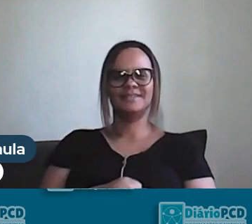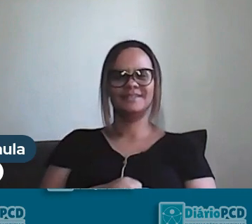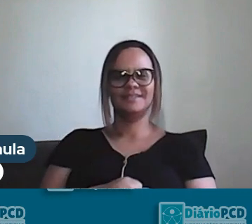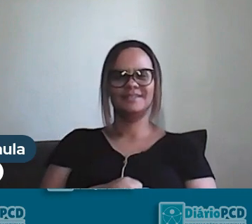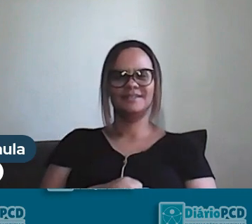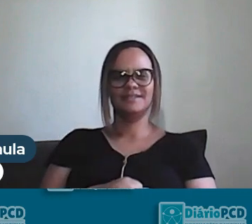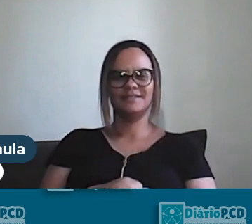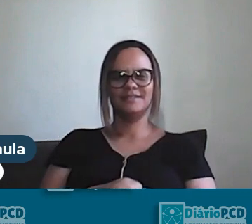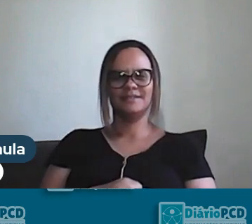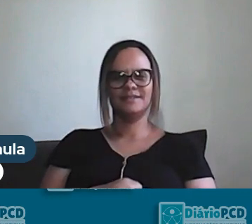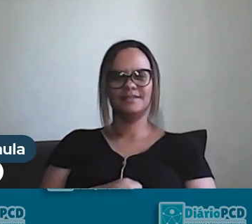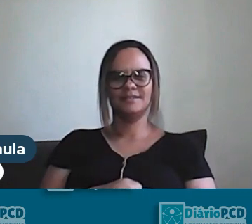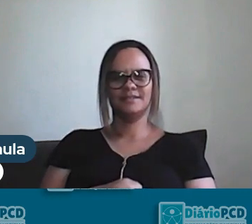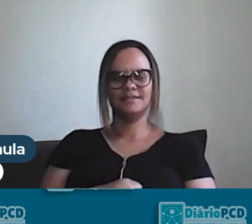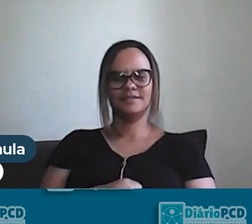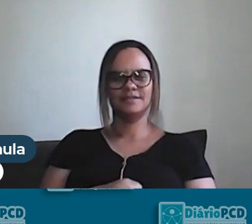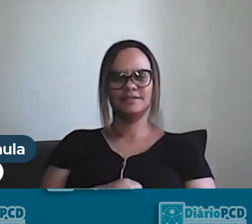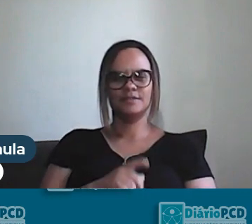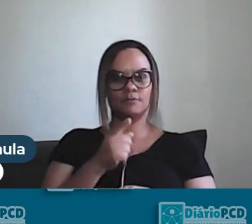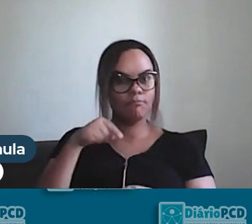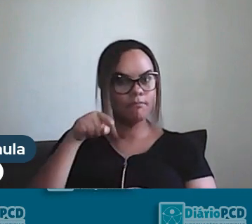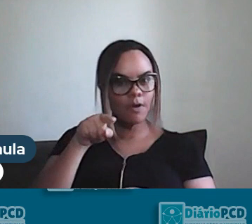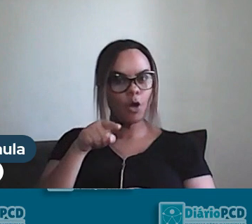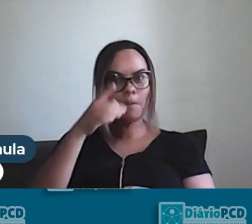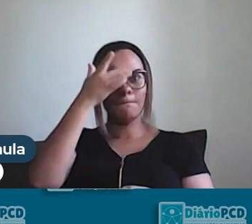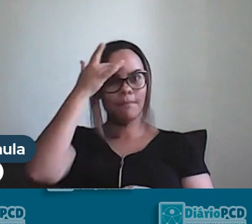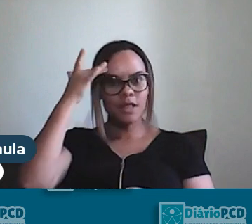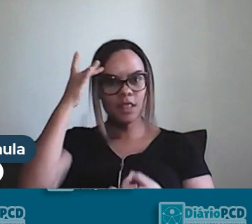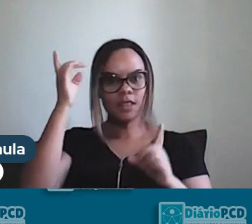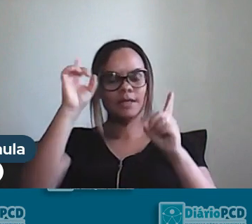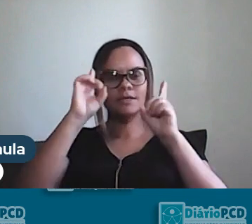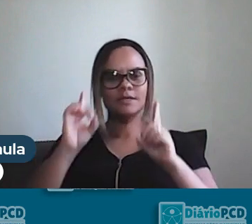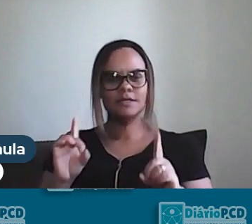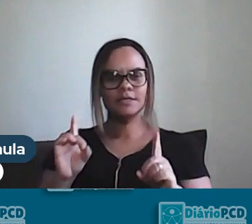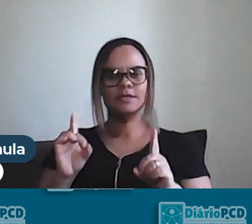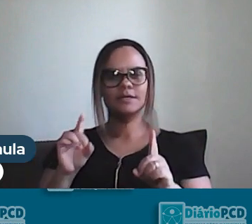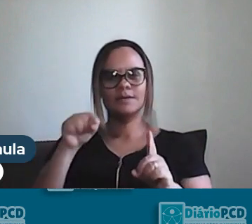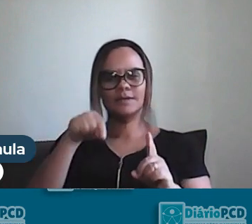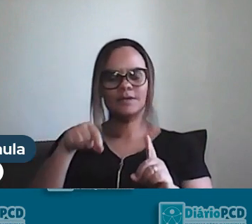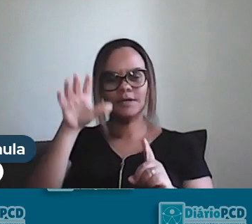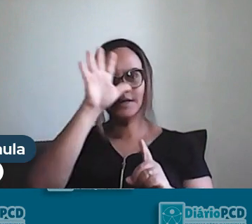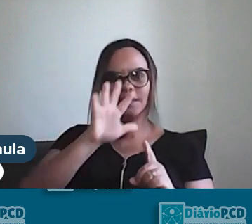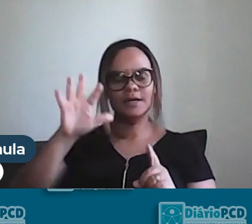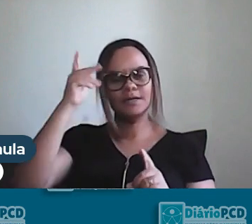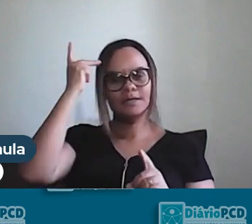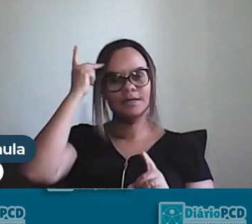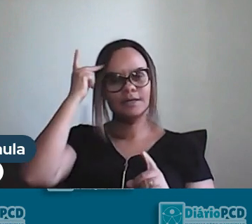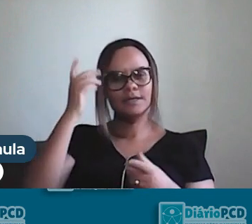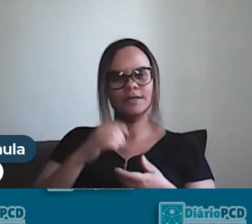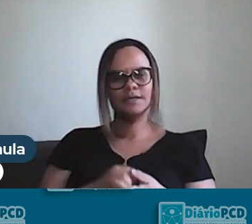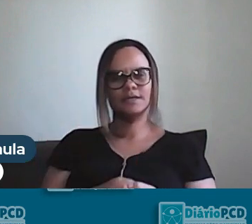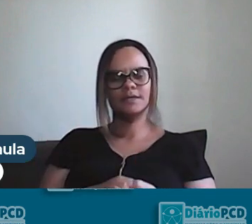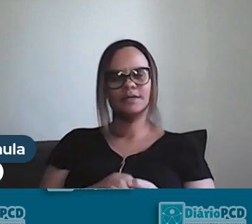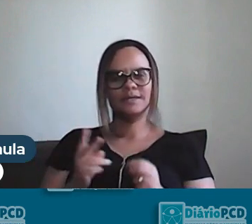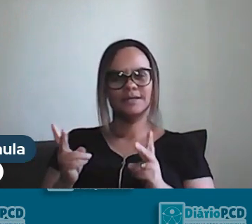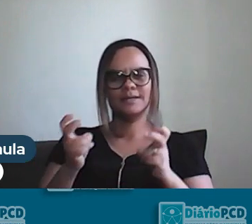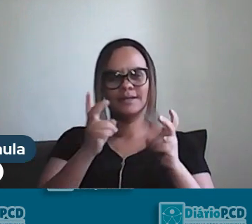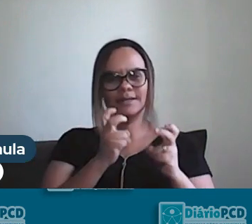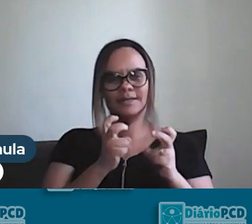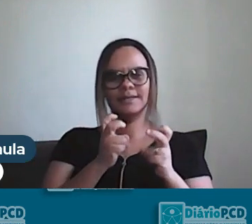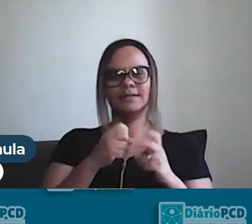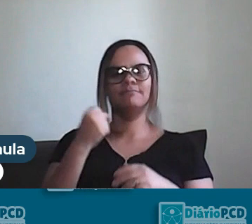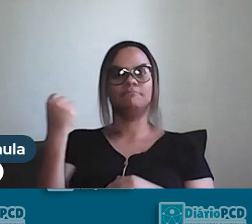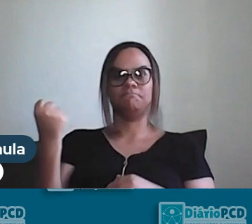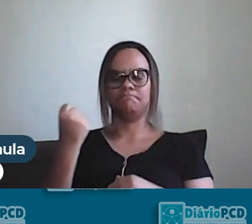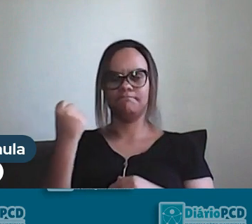Se você, principalmente, é uma pessoa com deficiência do estado de São Paulo, você percebeu a